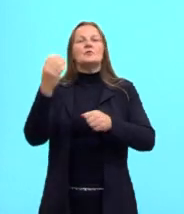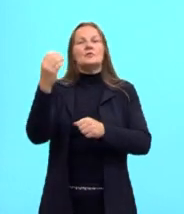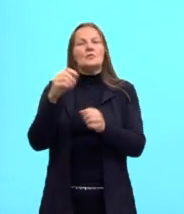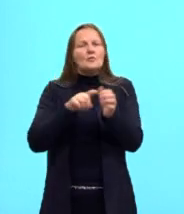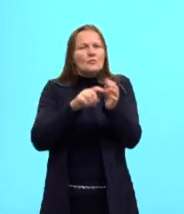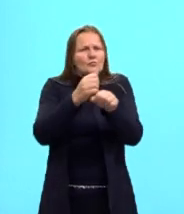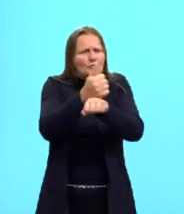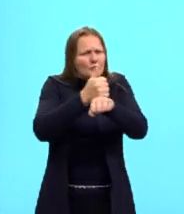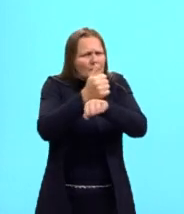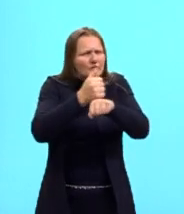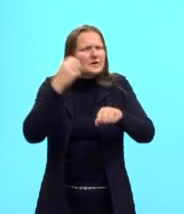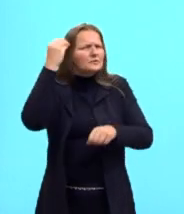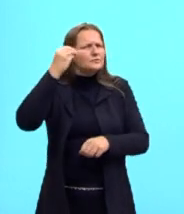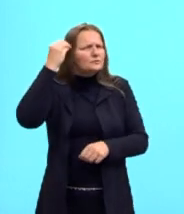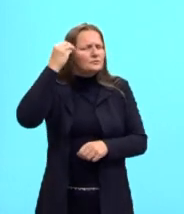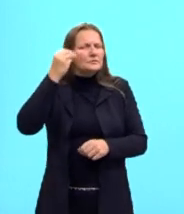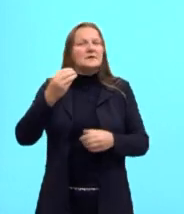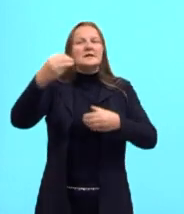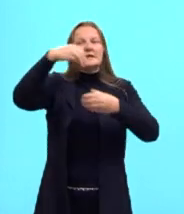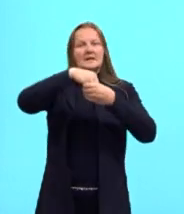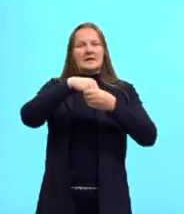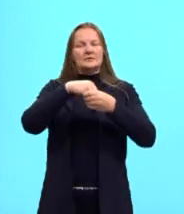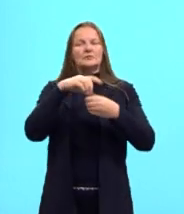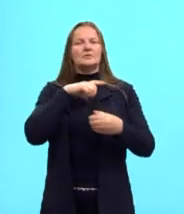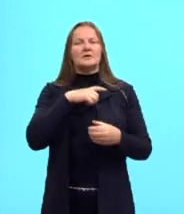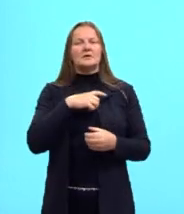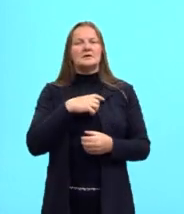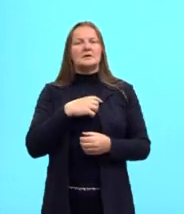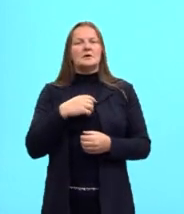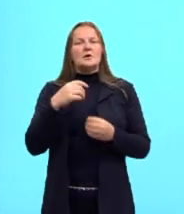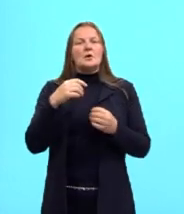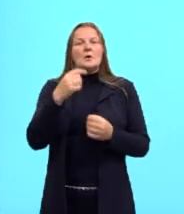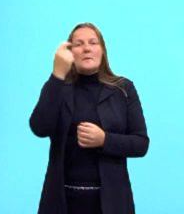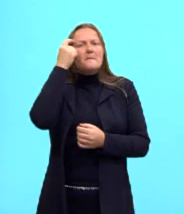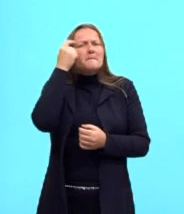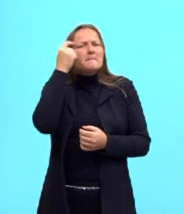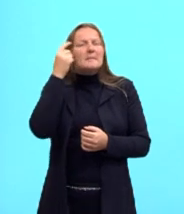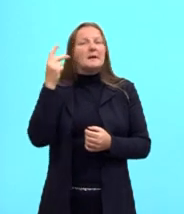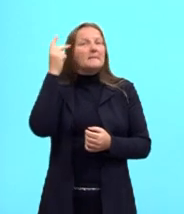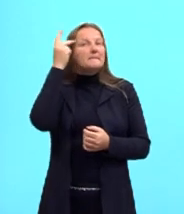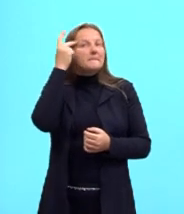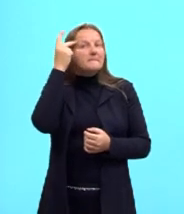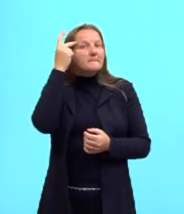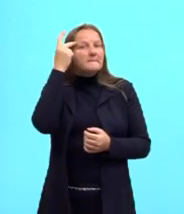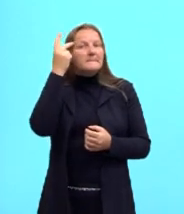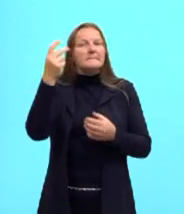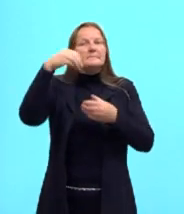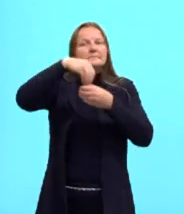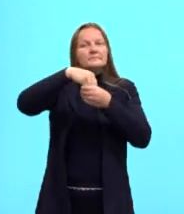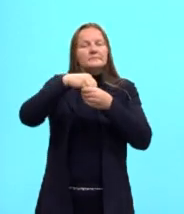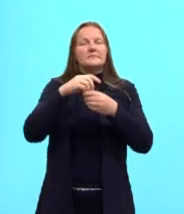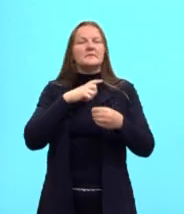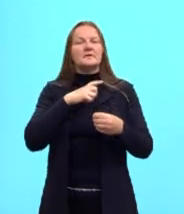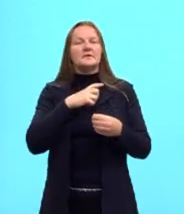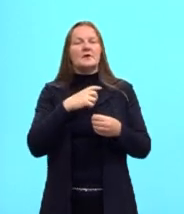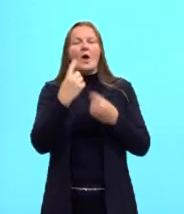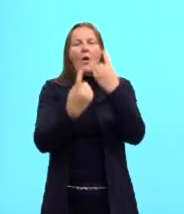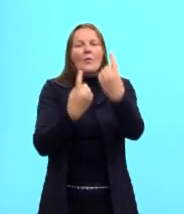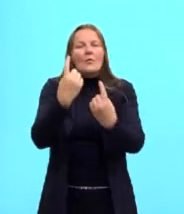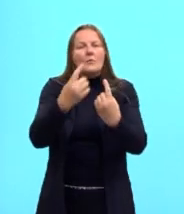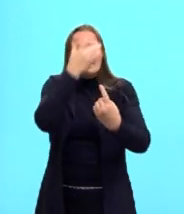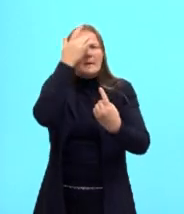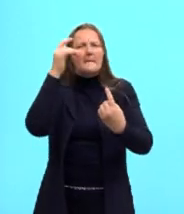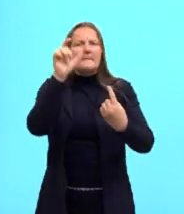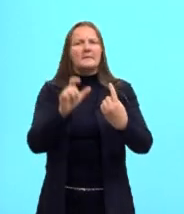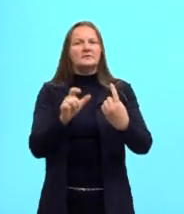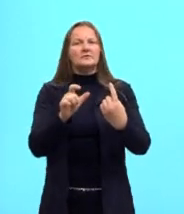da Psicologia o humor ele faz parte de um estado psíquico e muitas vezes algumas pessoas podem